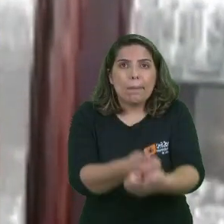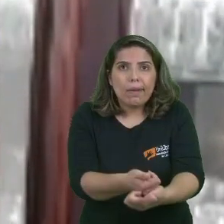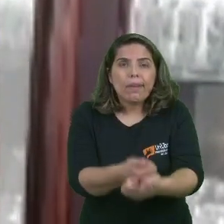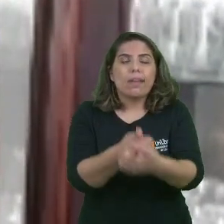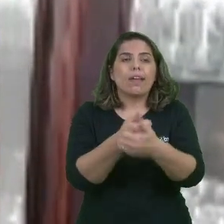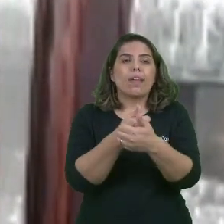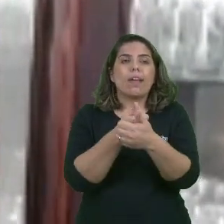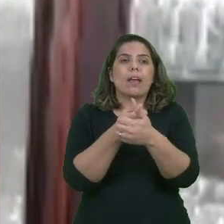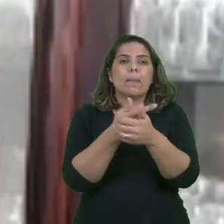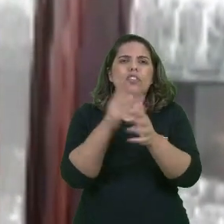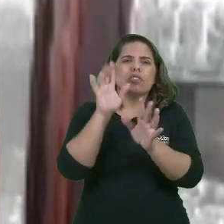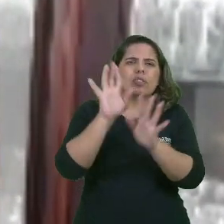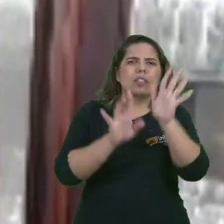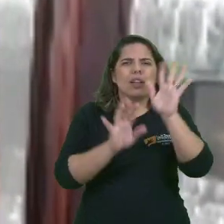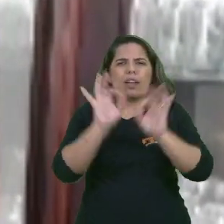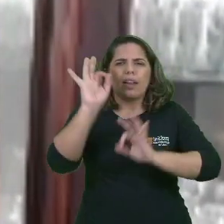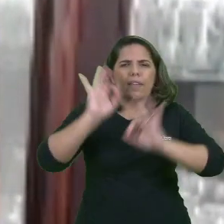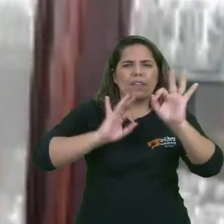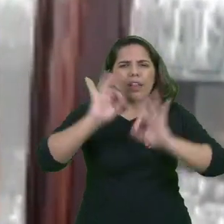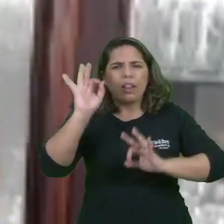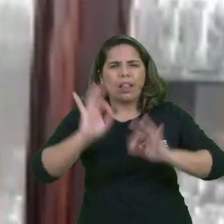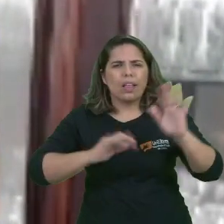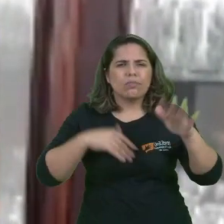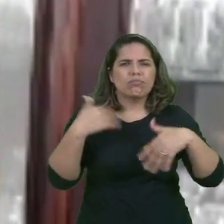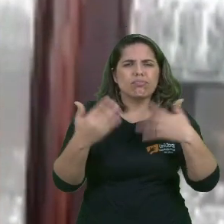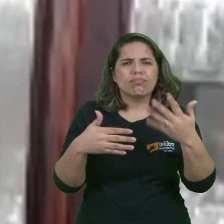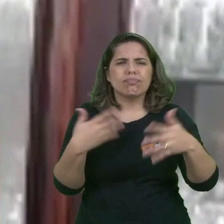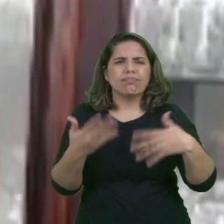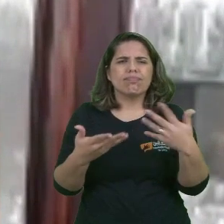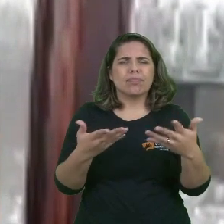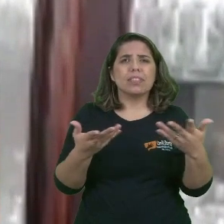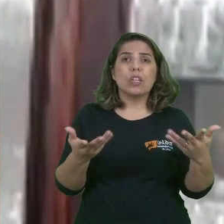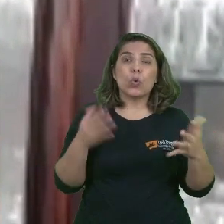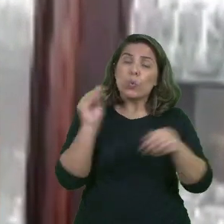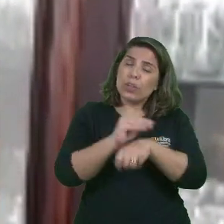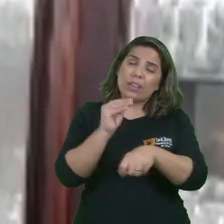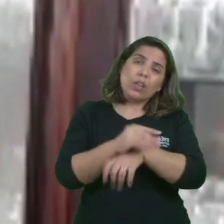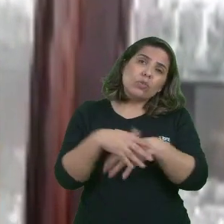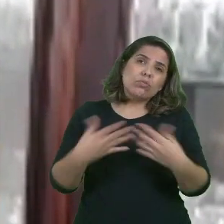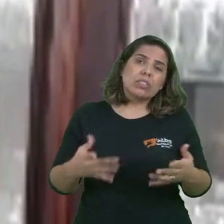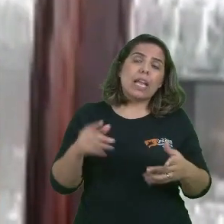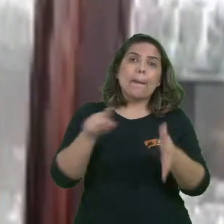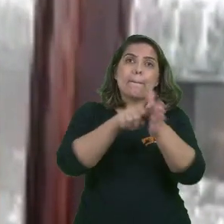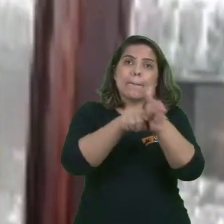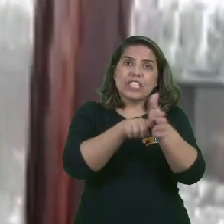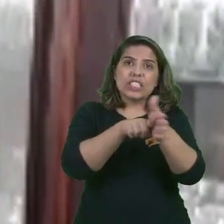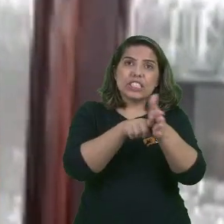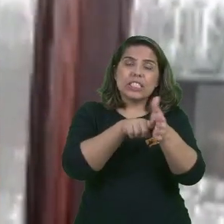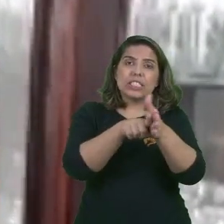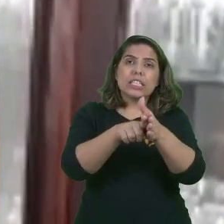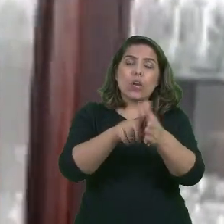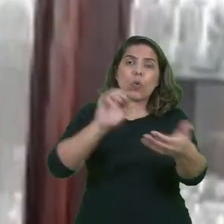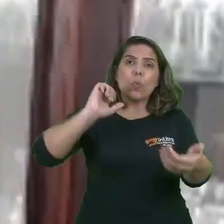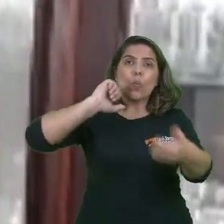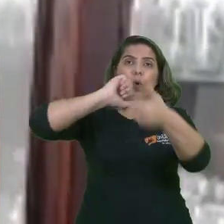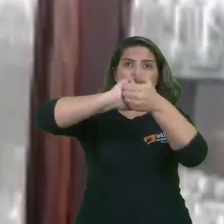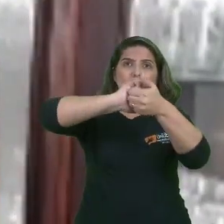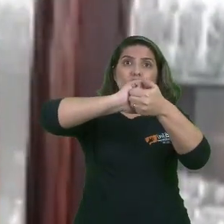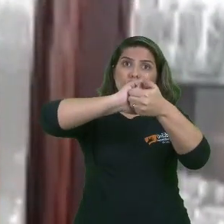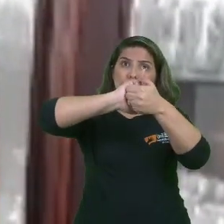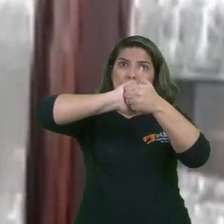gente nivelando e deixando entortando cuidando eu pesquisa qualitativa não